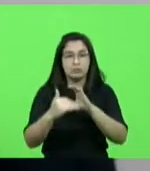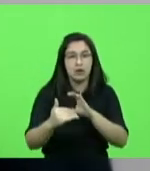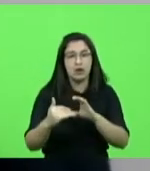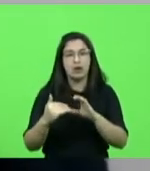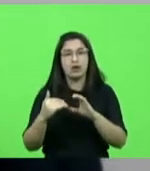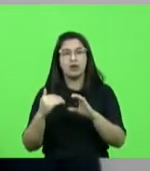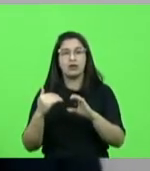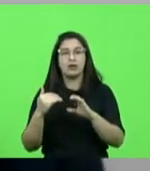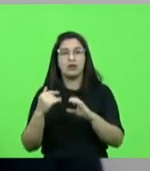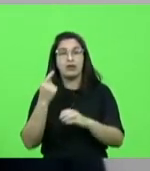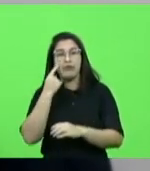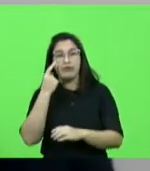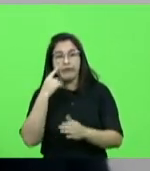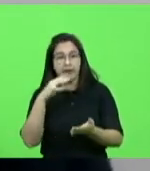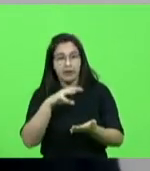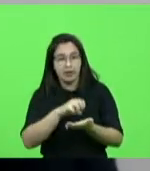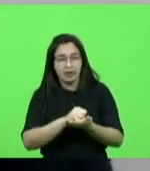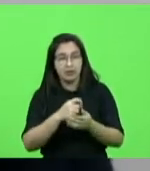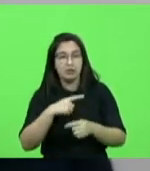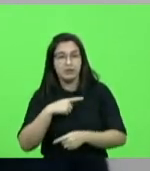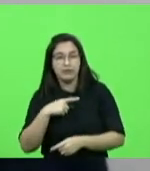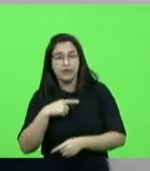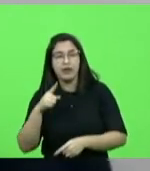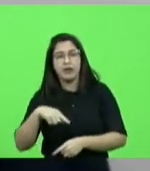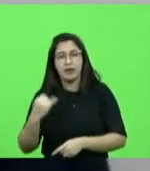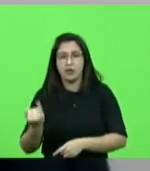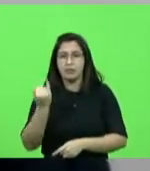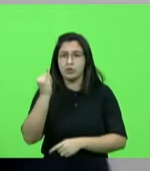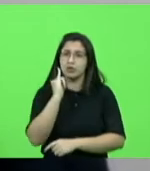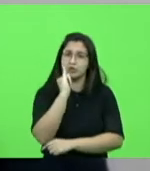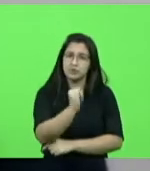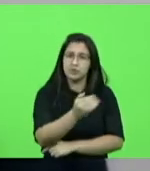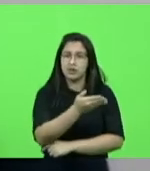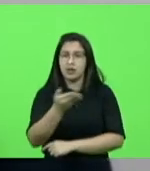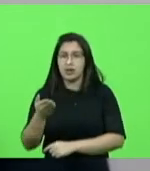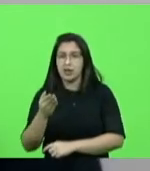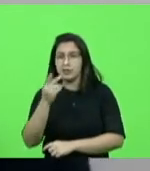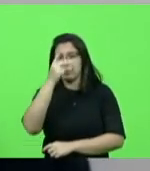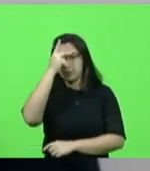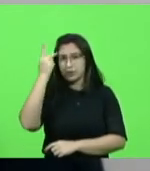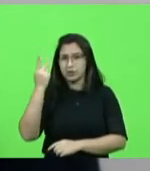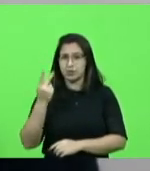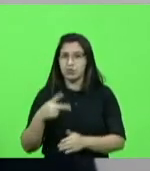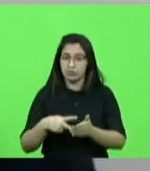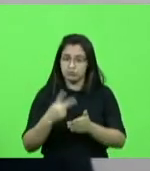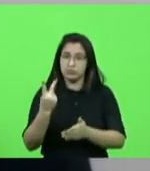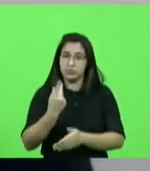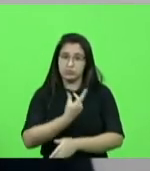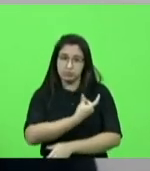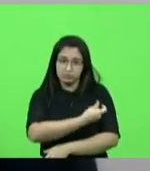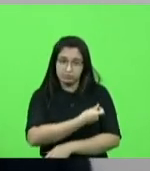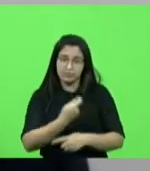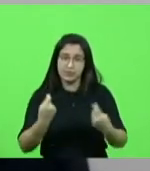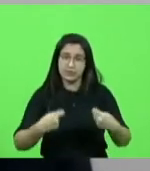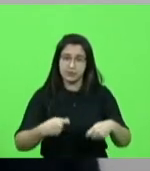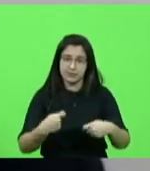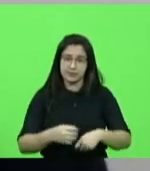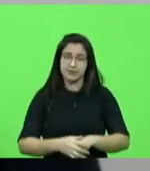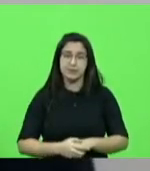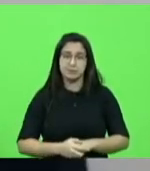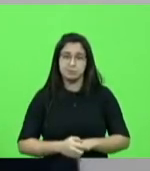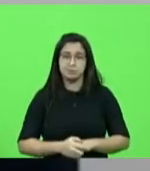no cadastro. É importante fazer esse esforço para que as pessoas que foram imunizadas com uma